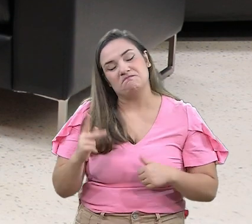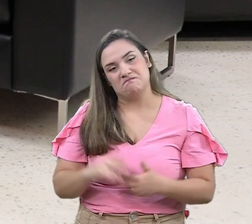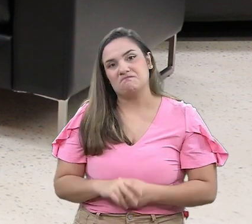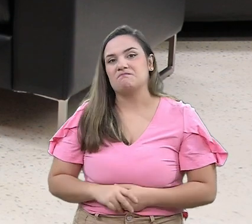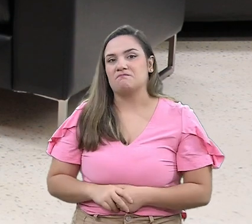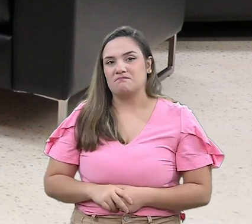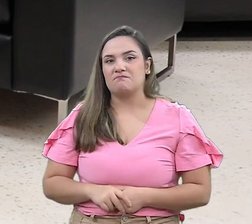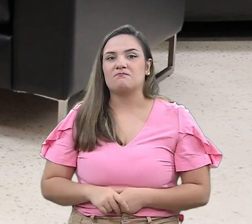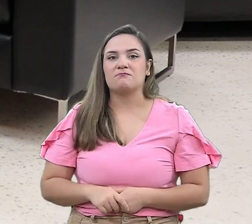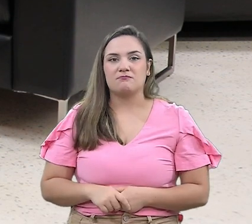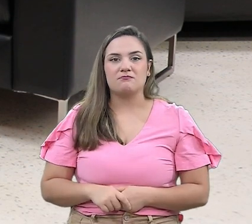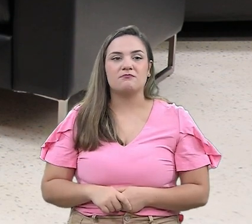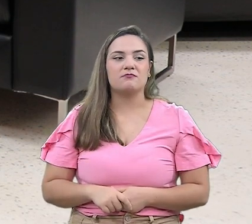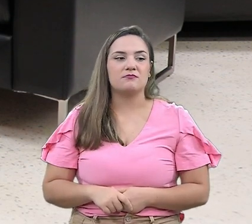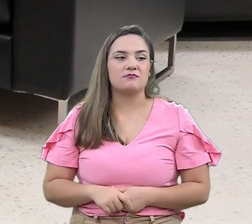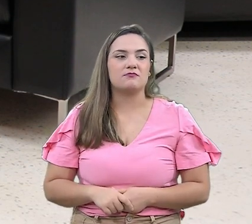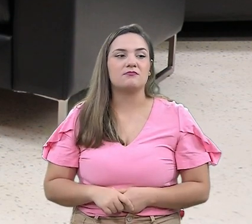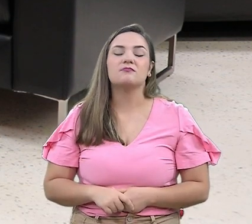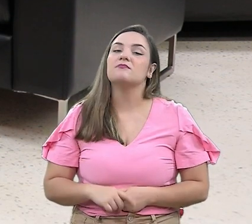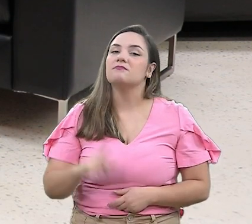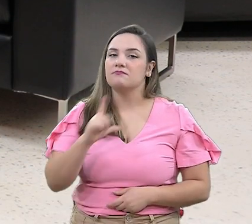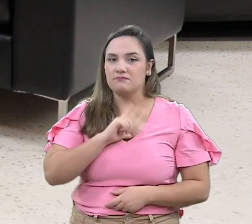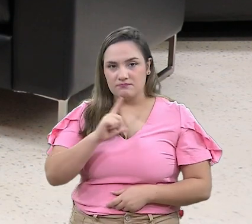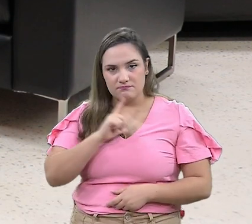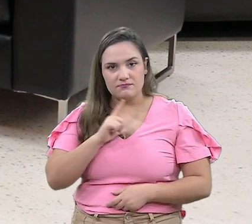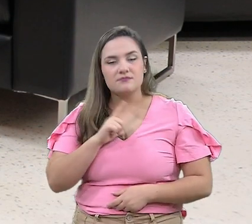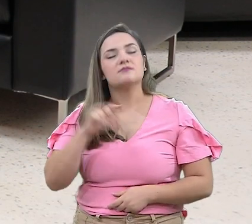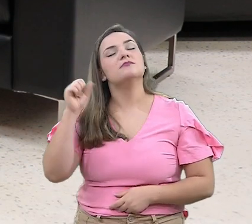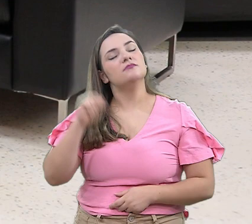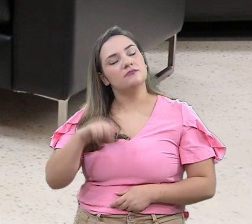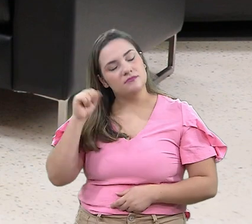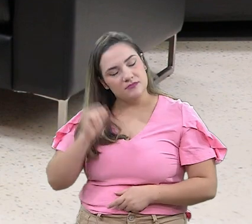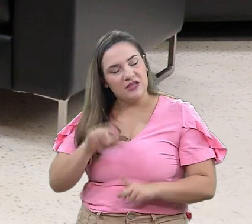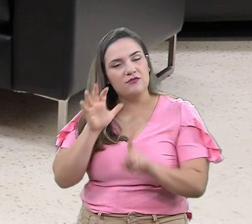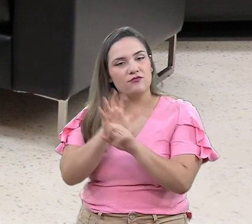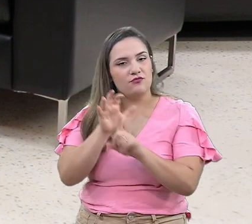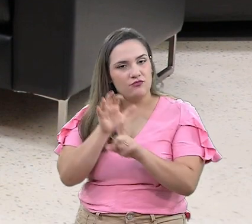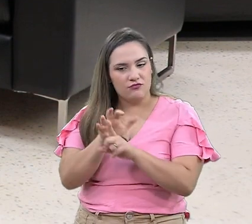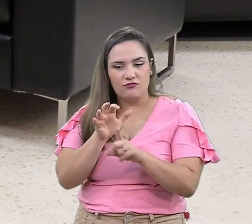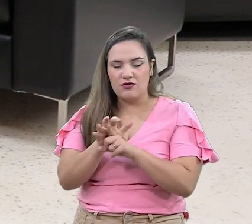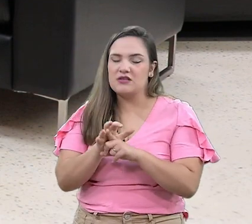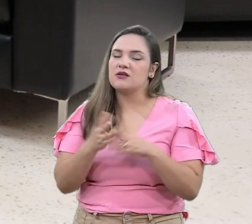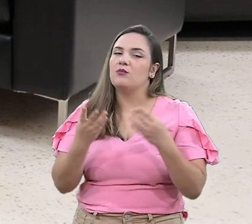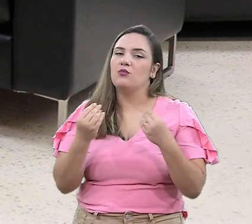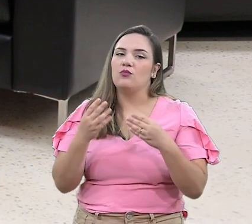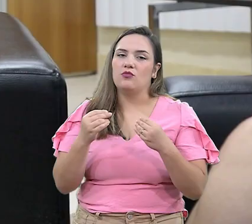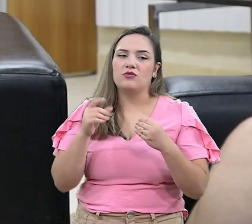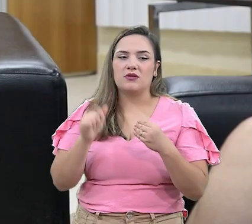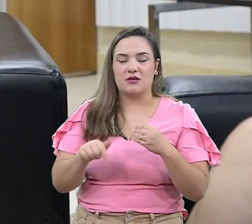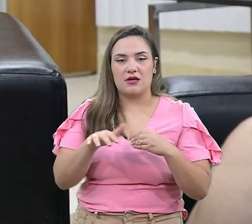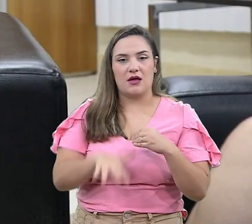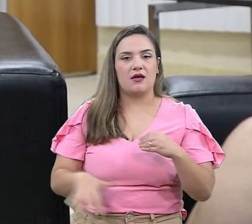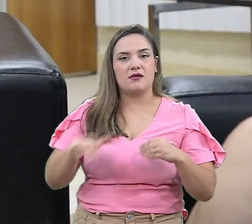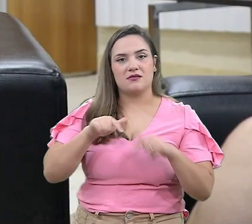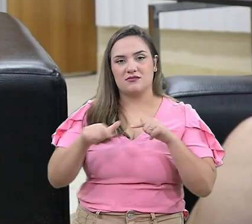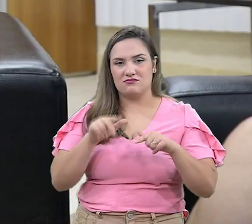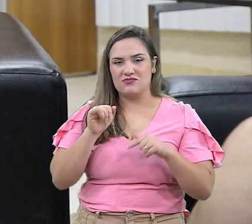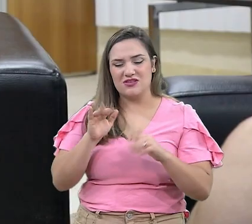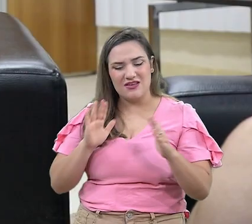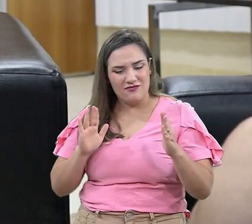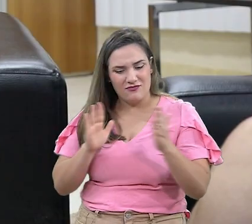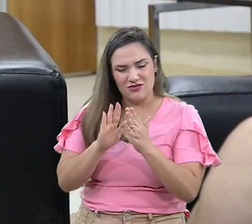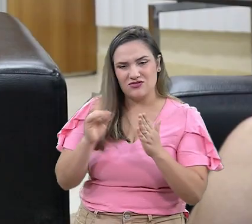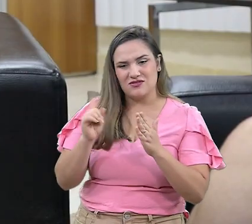isso tem reflexo em várias instâncias dentro do ambiente laboral. E se isso não é enfrentado num